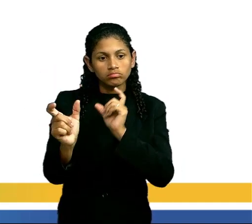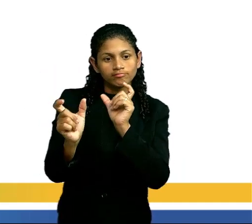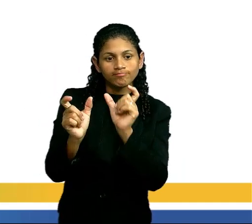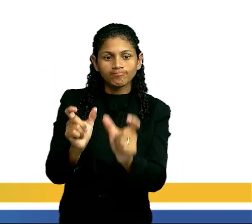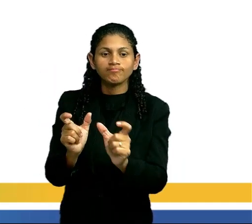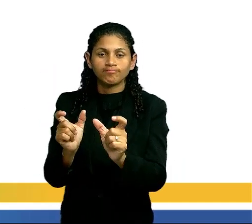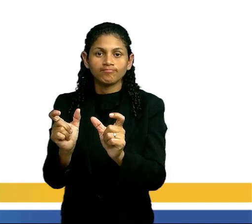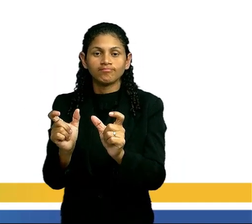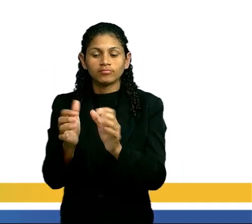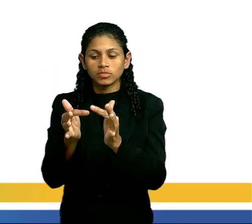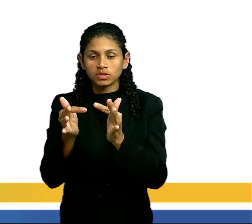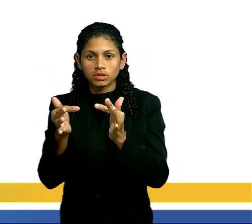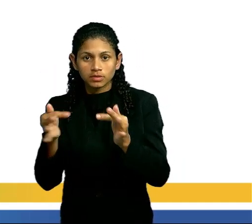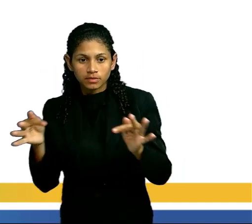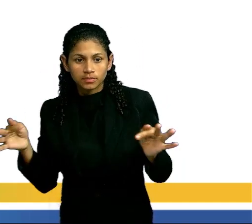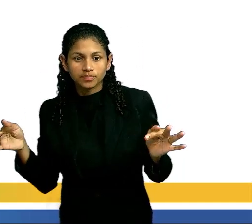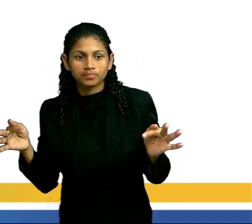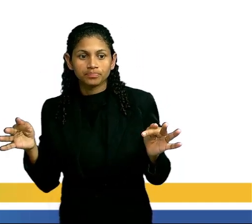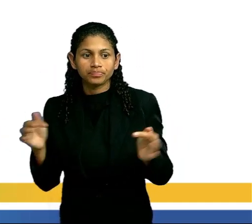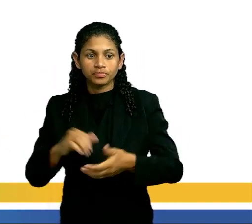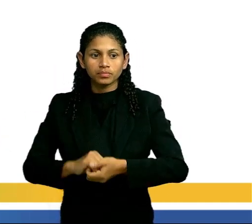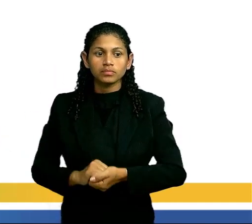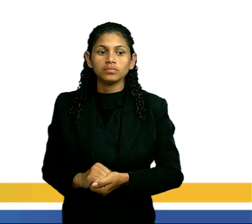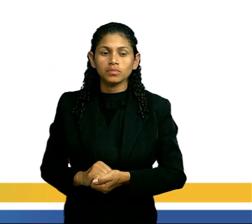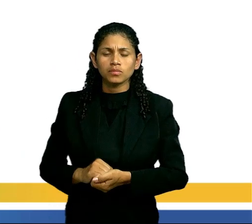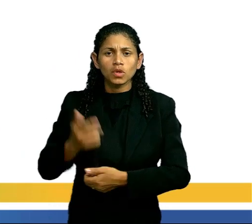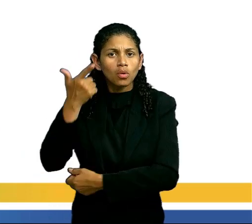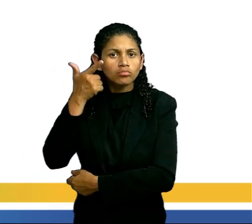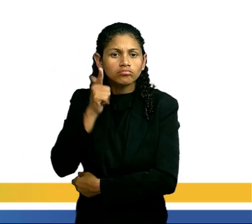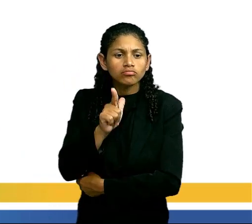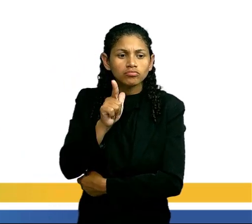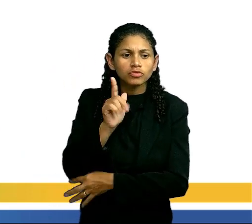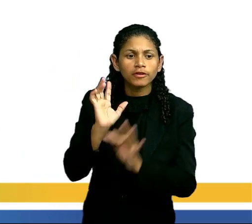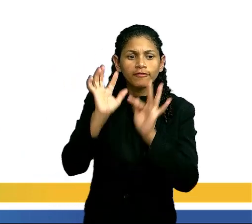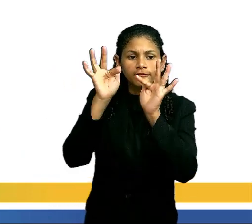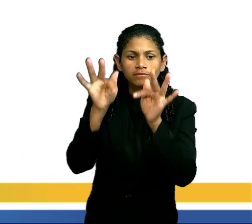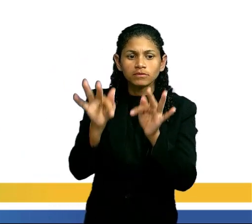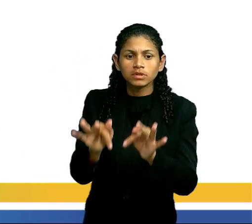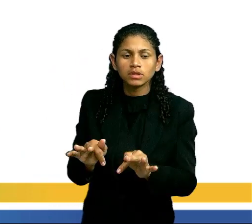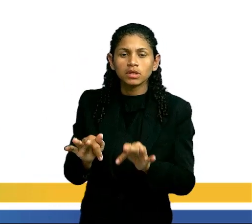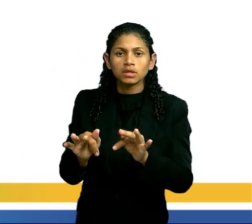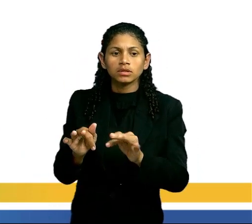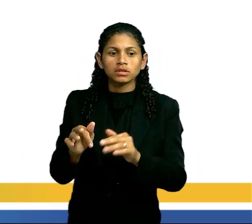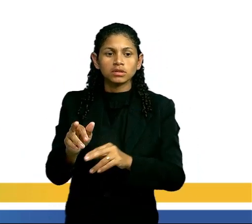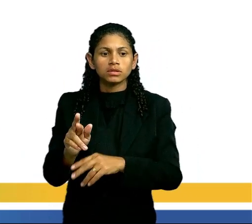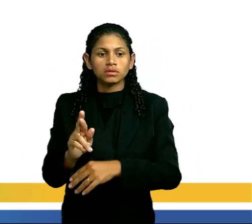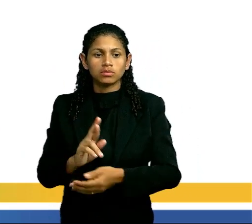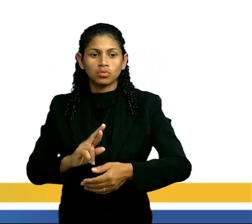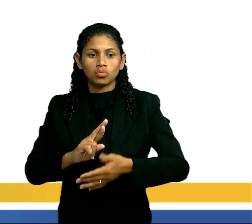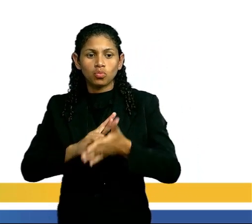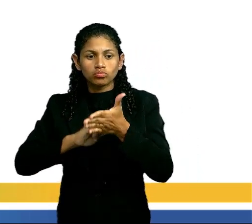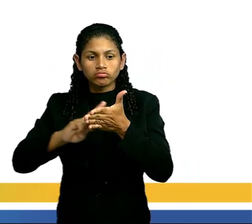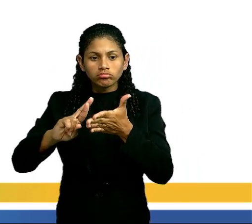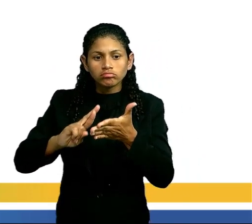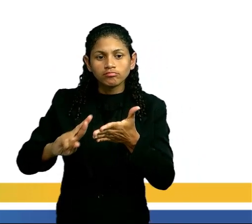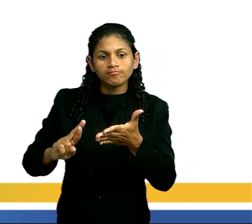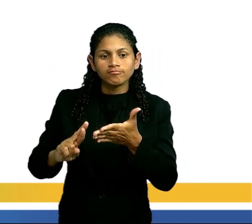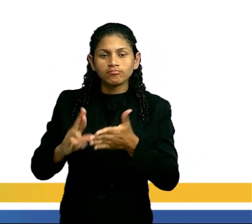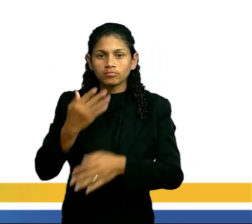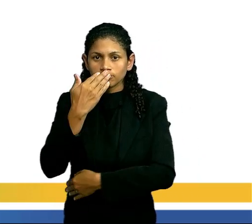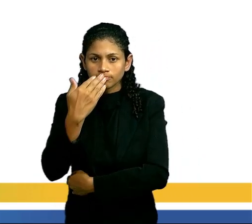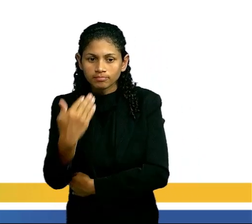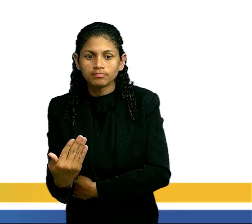os relatórios pedidos. Poderei, pois, descansar despreocupado no final de semana.